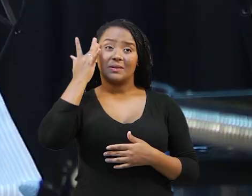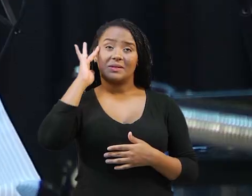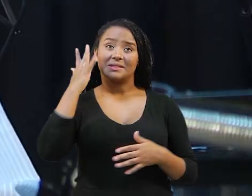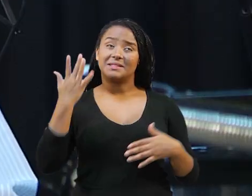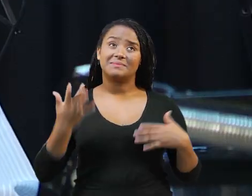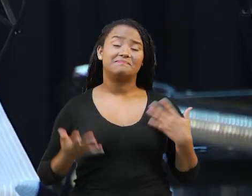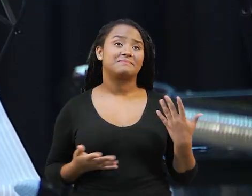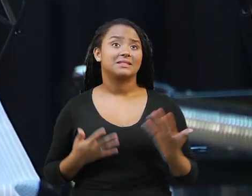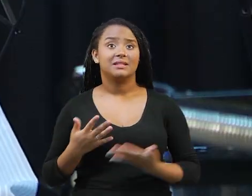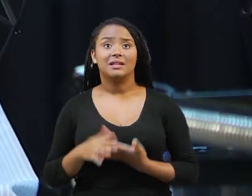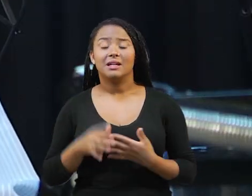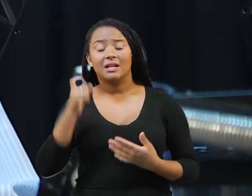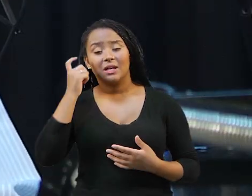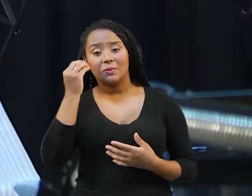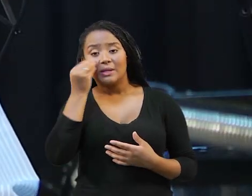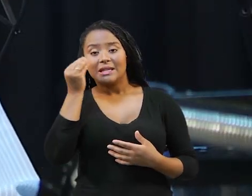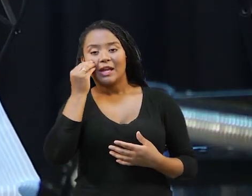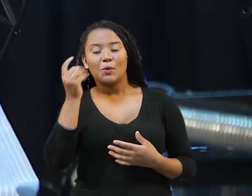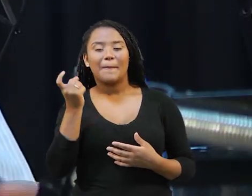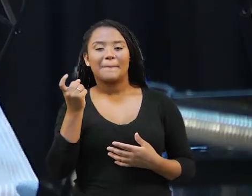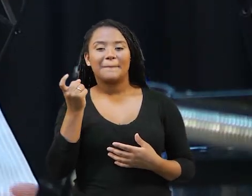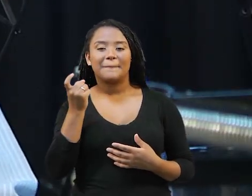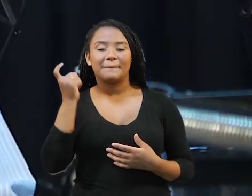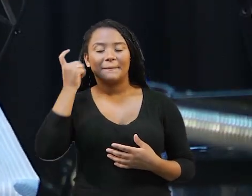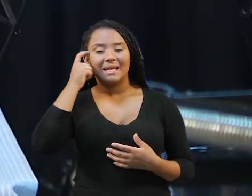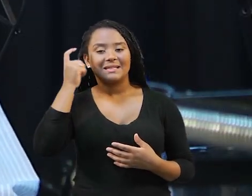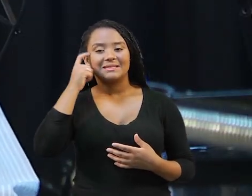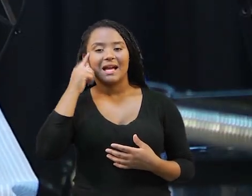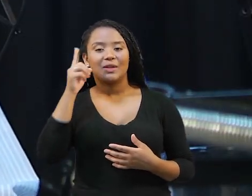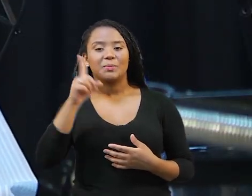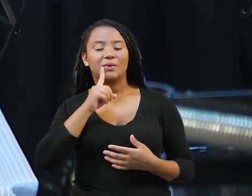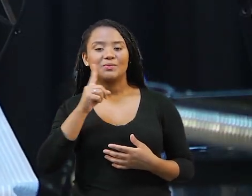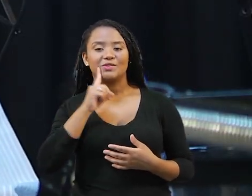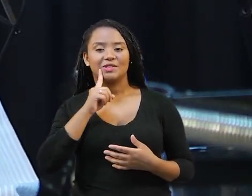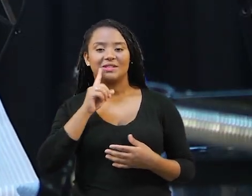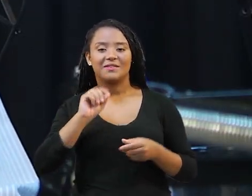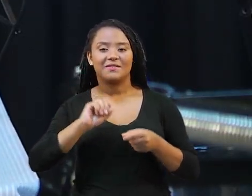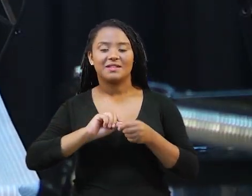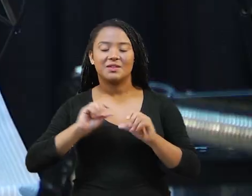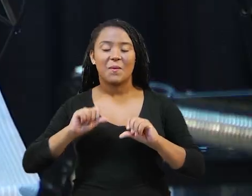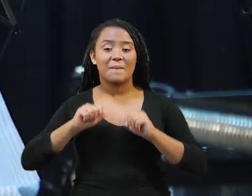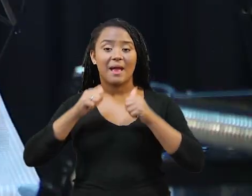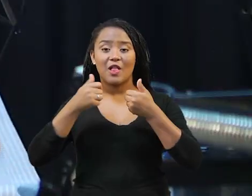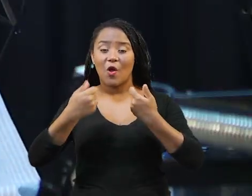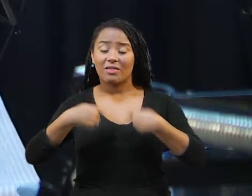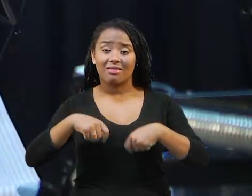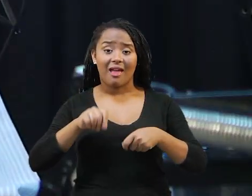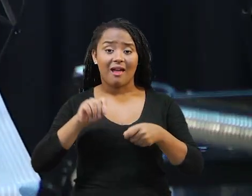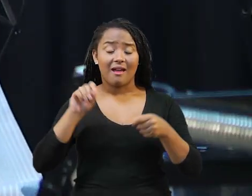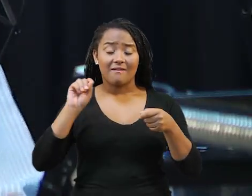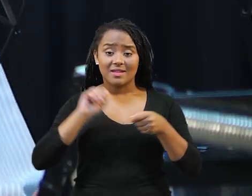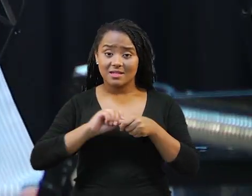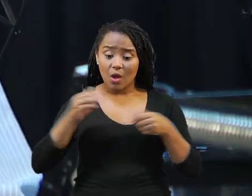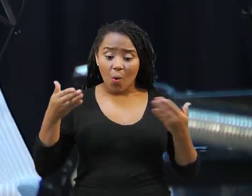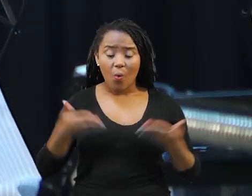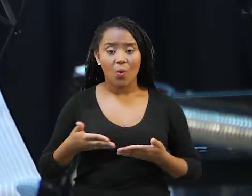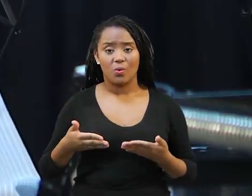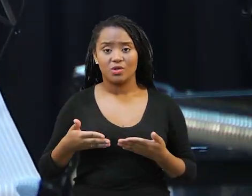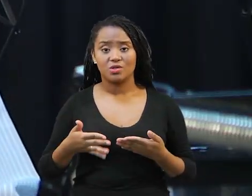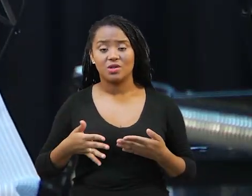pensar no dia a dia, no meu dia hoje. Então, fazer o melhor possível hoje para tentar, talvez, colher